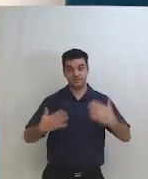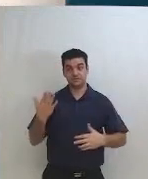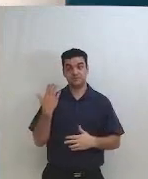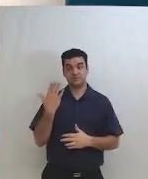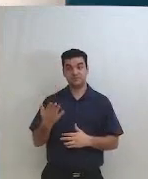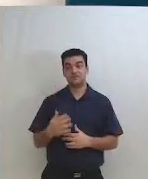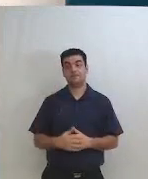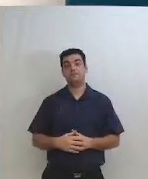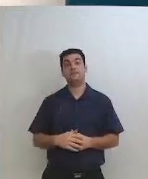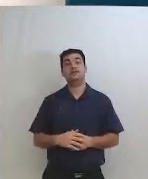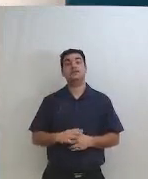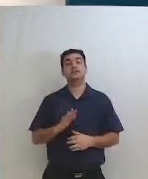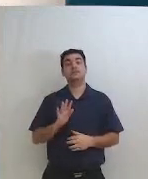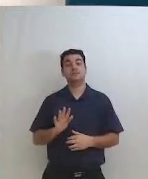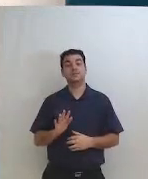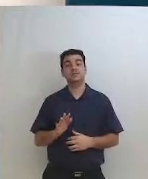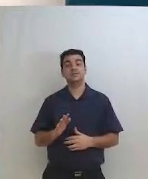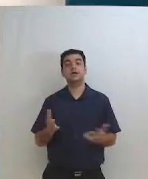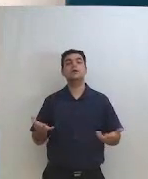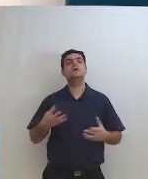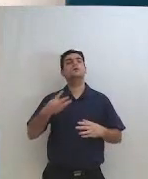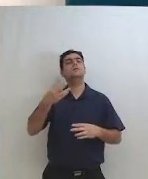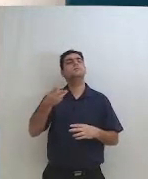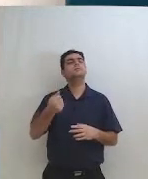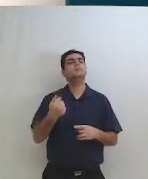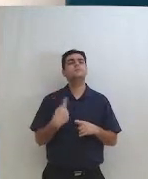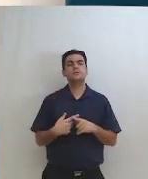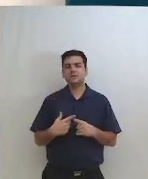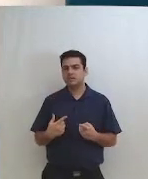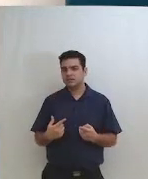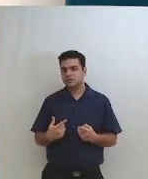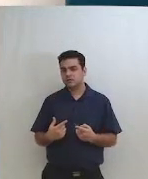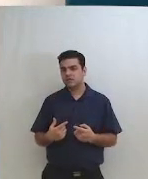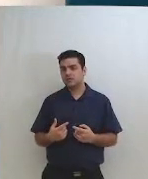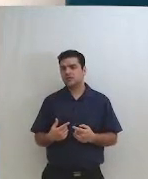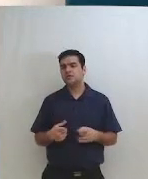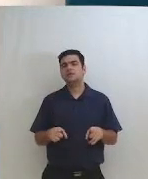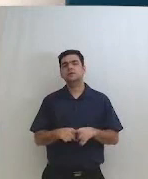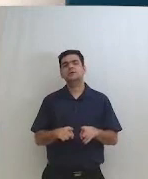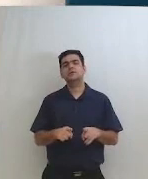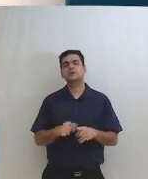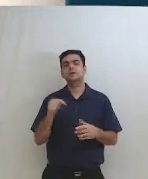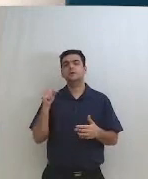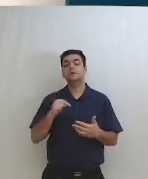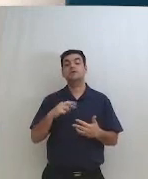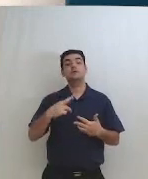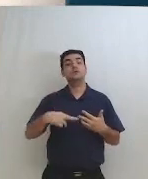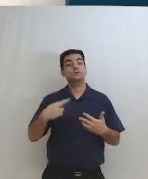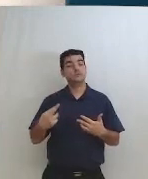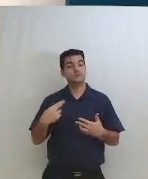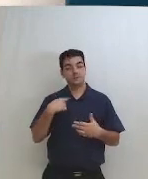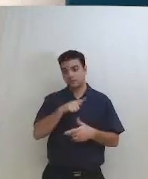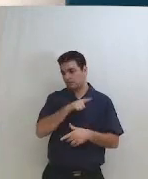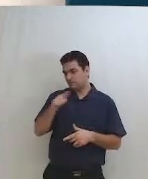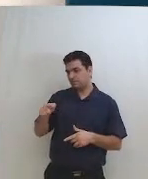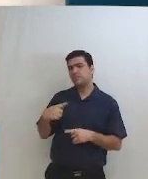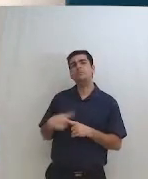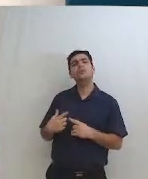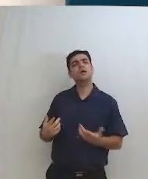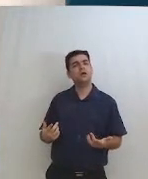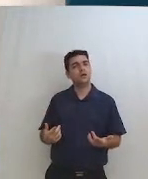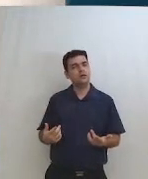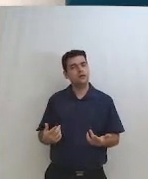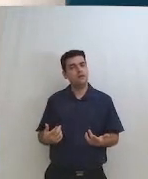comunicam as qualificadoras do motivo fútil e o recurso que dificultou a defesa da vítima com relação a Aderbal, na hipótese